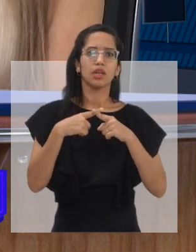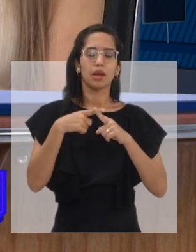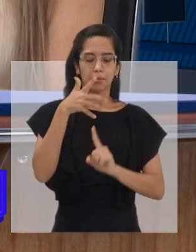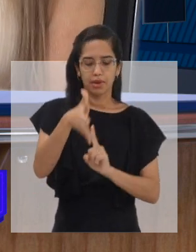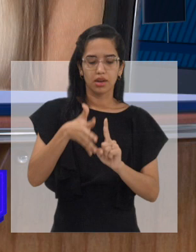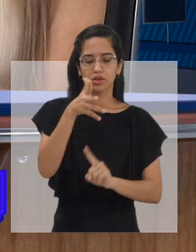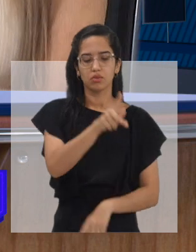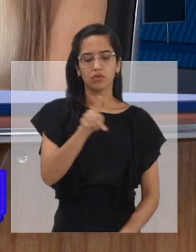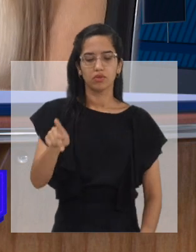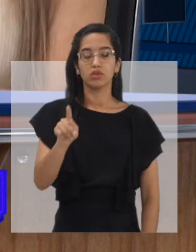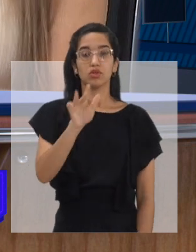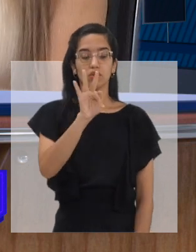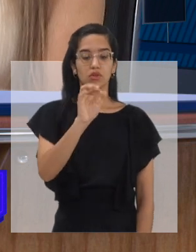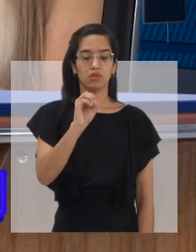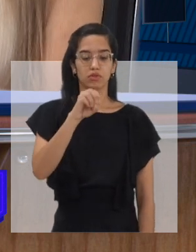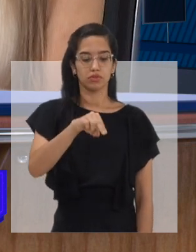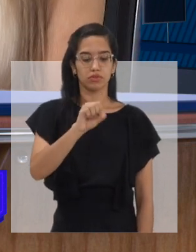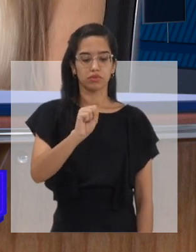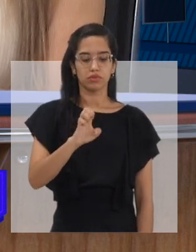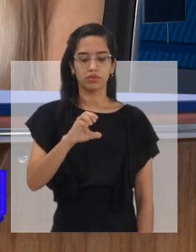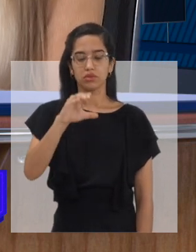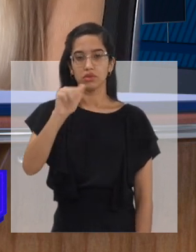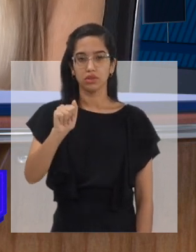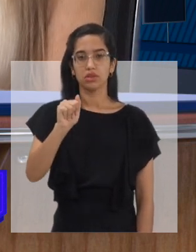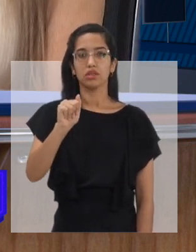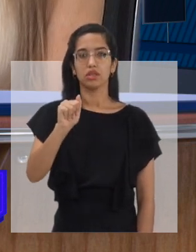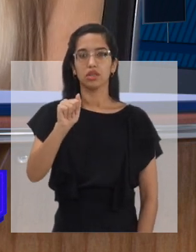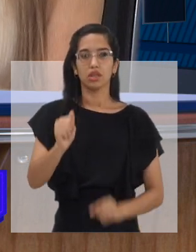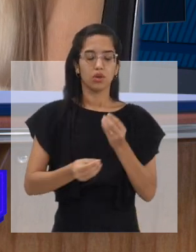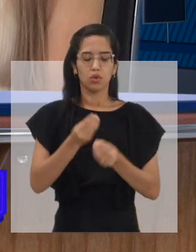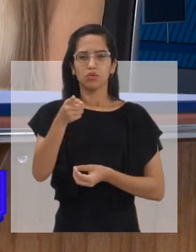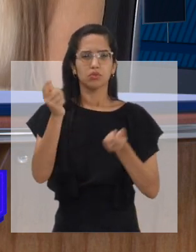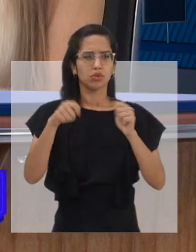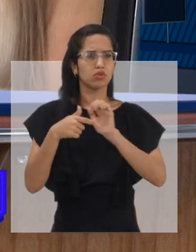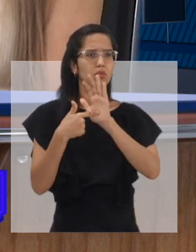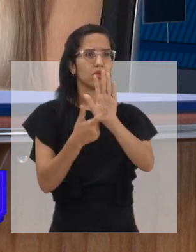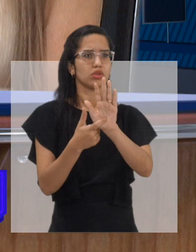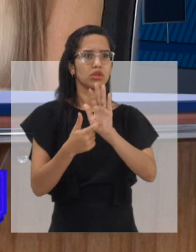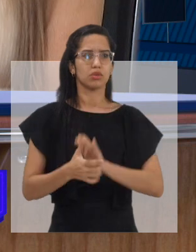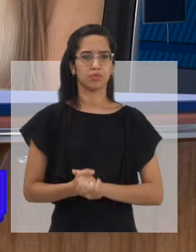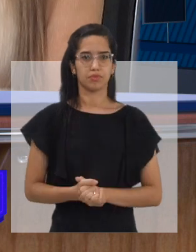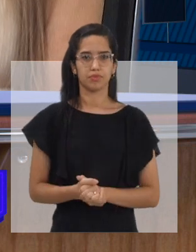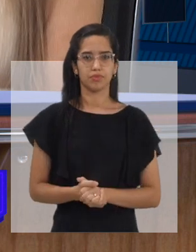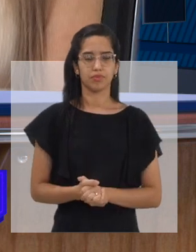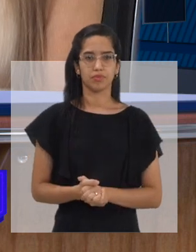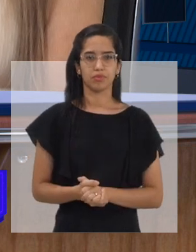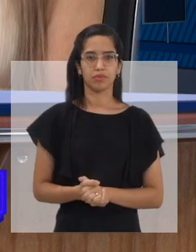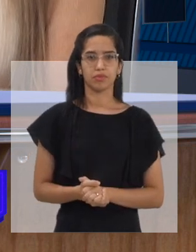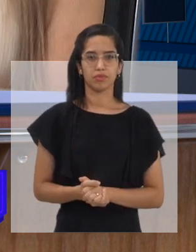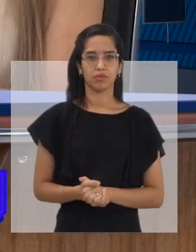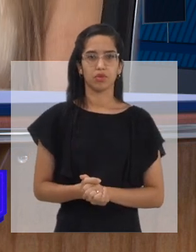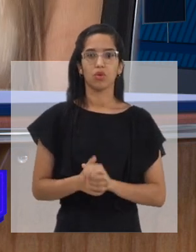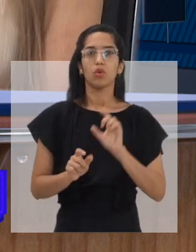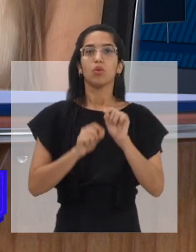Neto, mas tem algum toque dessa palestra que você pode falar para a gente? Sim, porque qual é o nosso